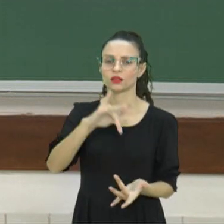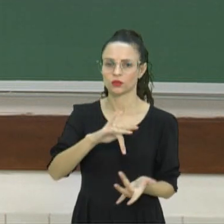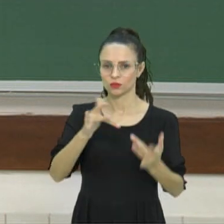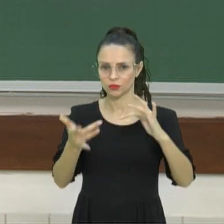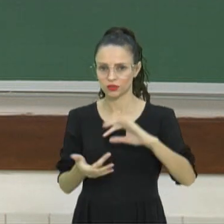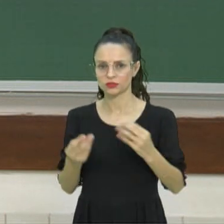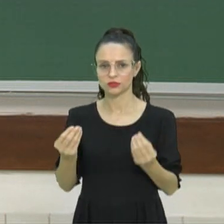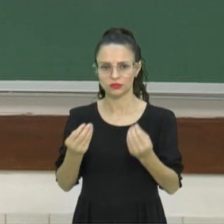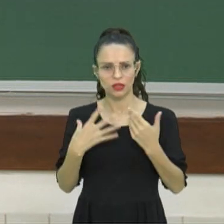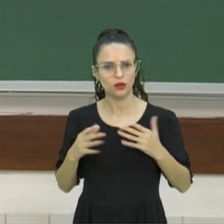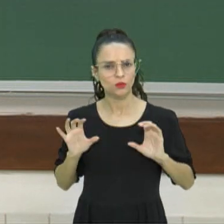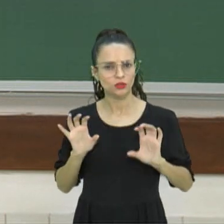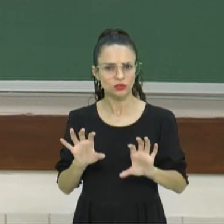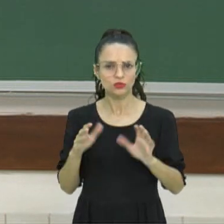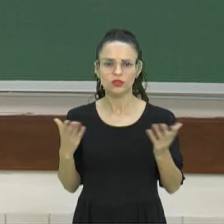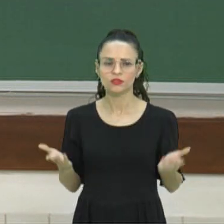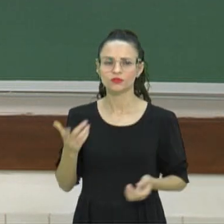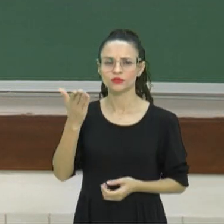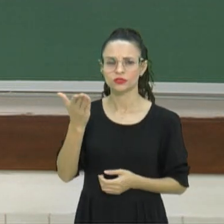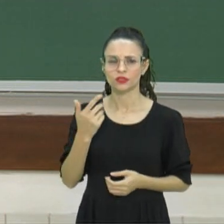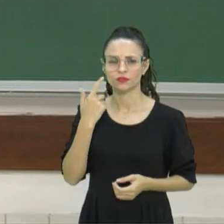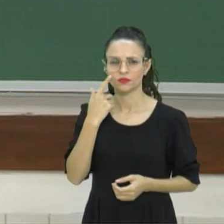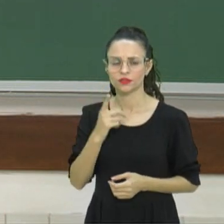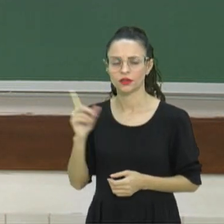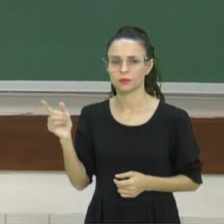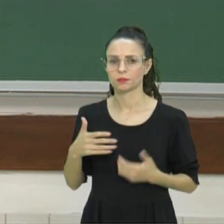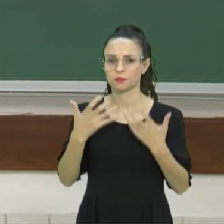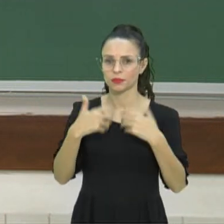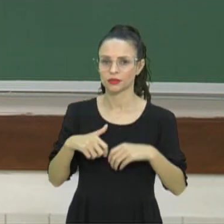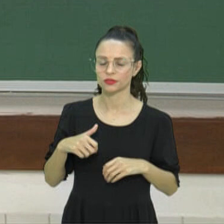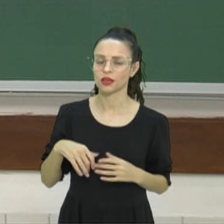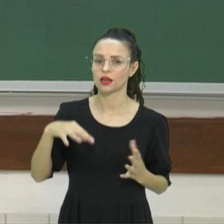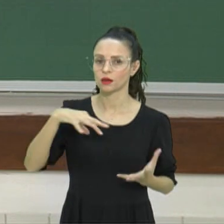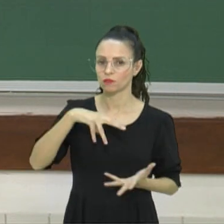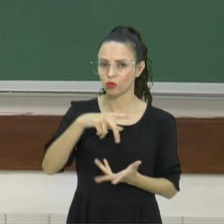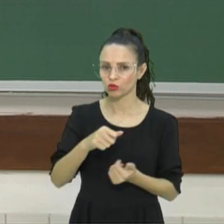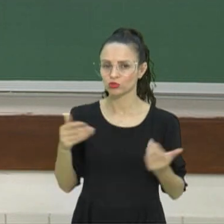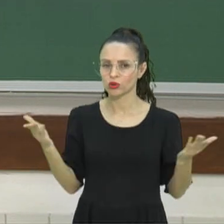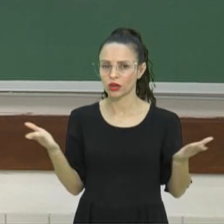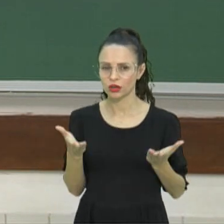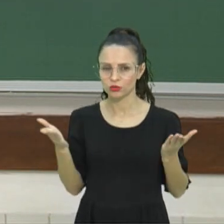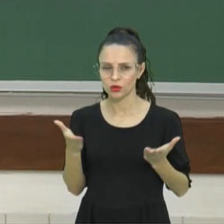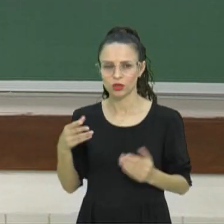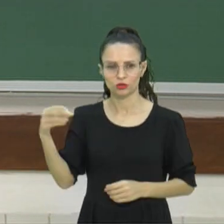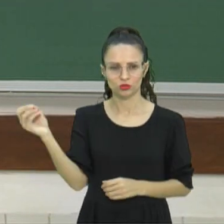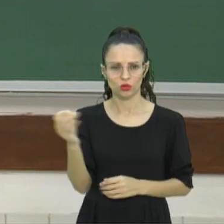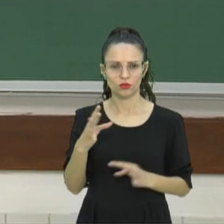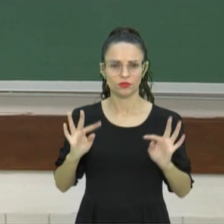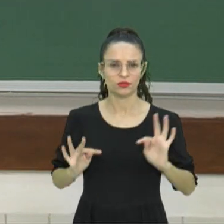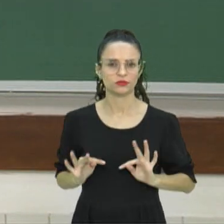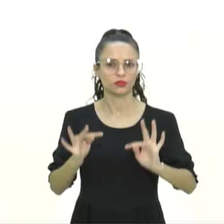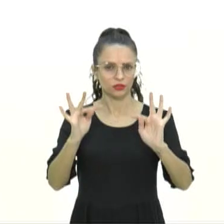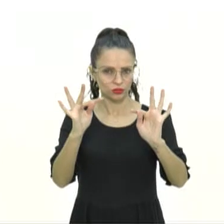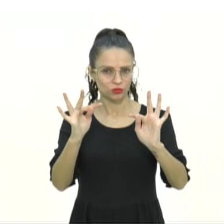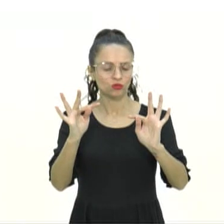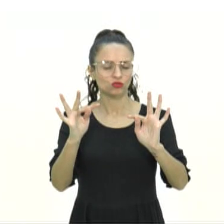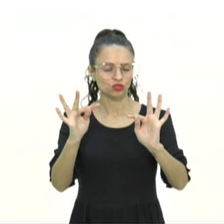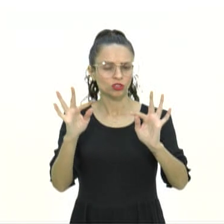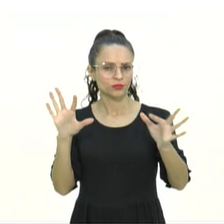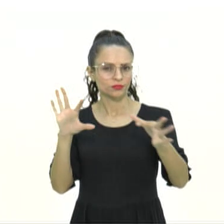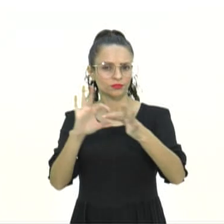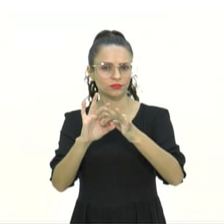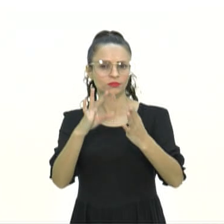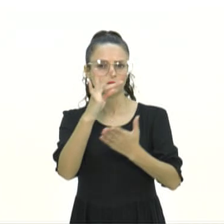nos proporcionou. Aí você tem então que pensar, no mundo atual, as novas tecnologias abordadas nesse